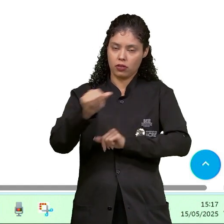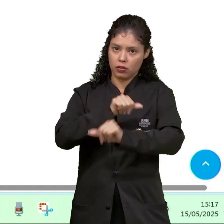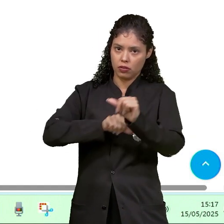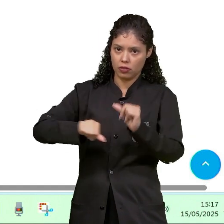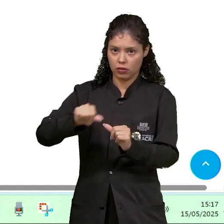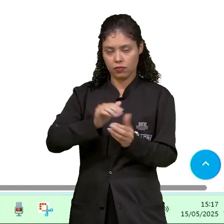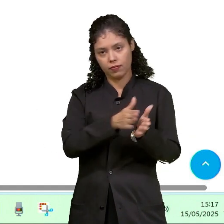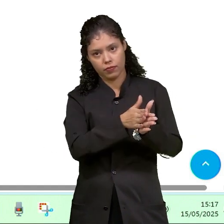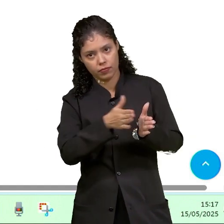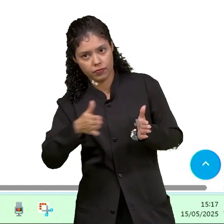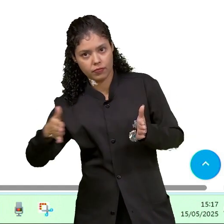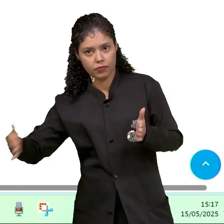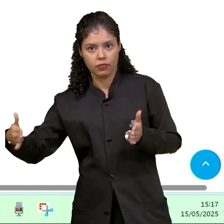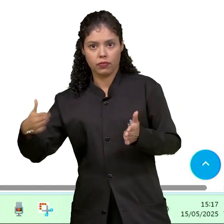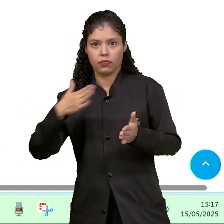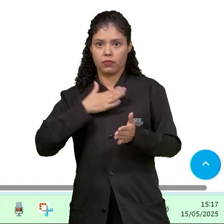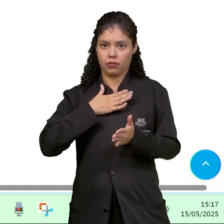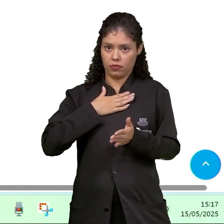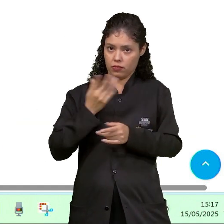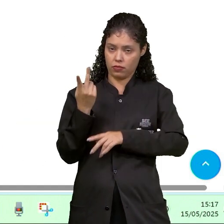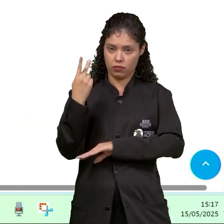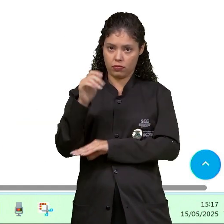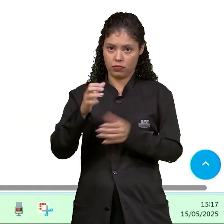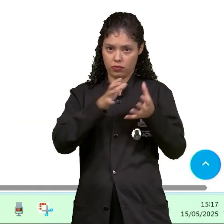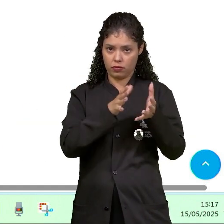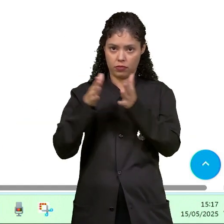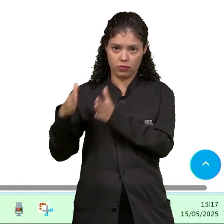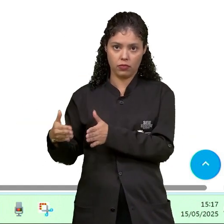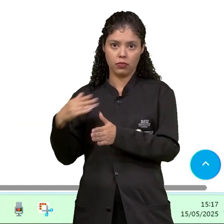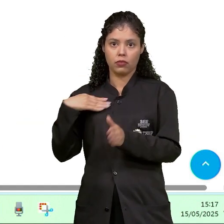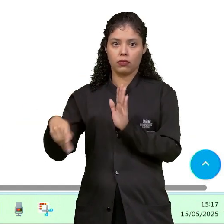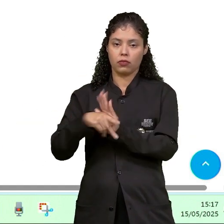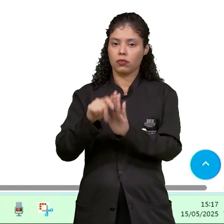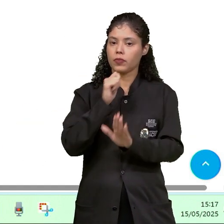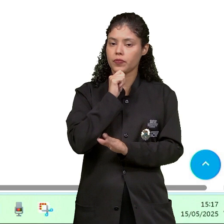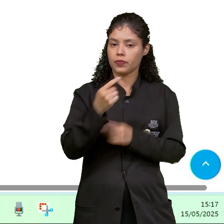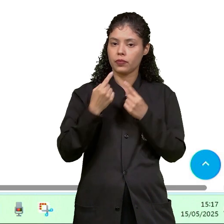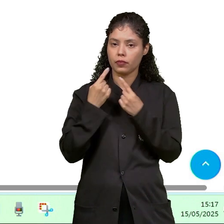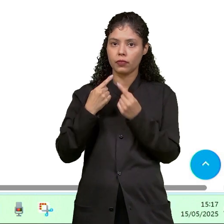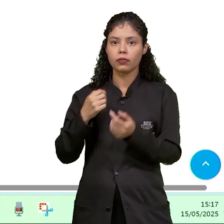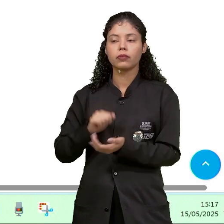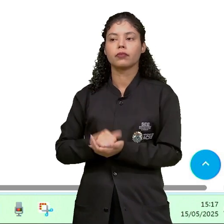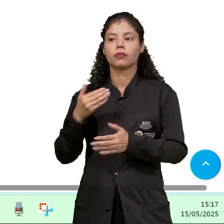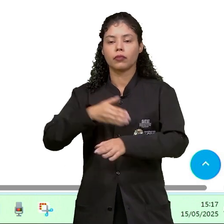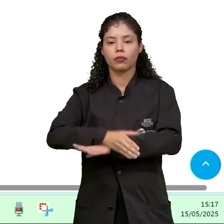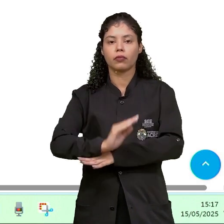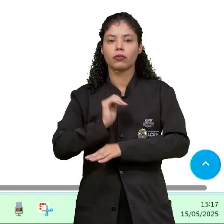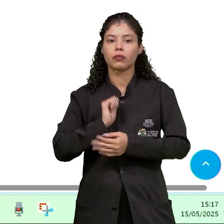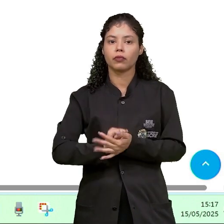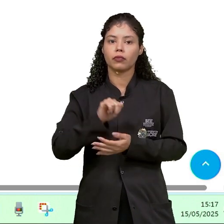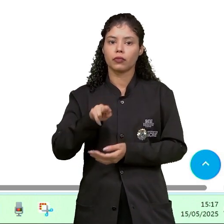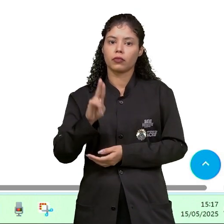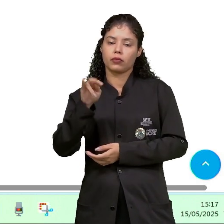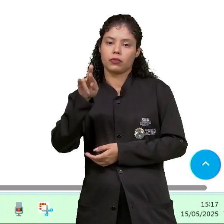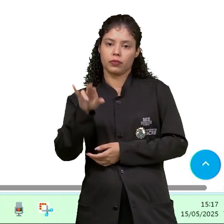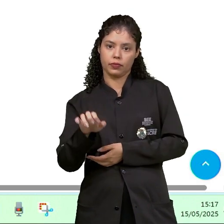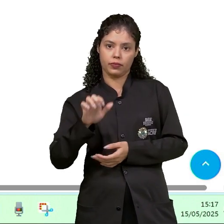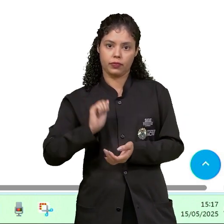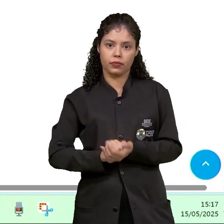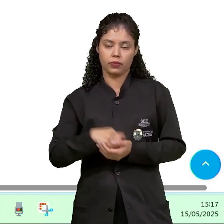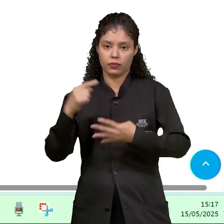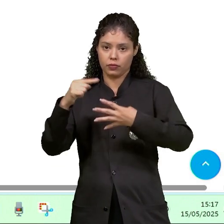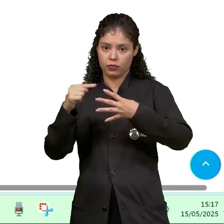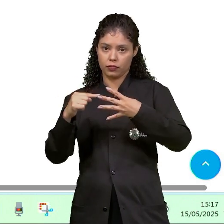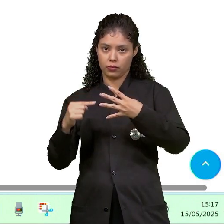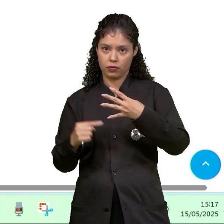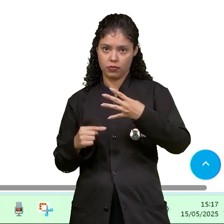que passaram pelo meu setor nesse período, que tramitaram na minha unidade. Então, o ESIC, nós tivemos